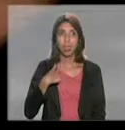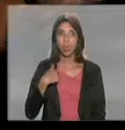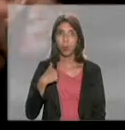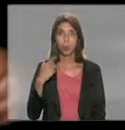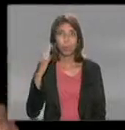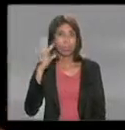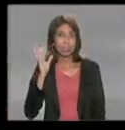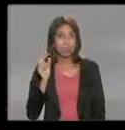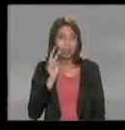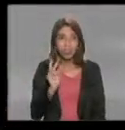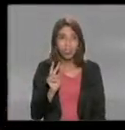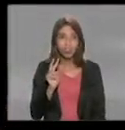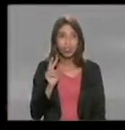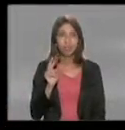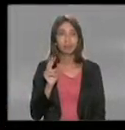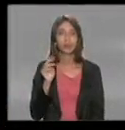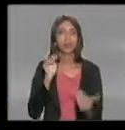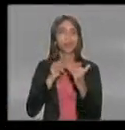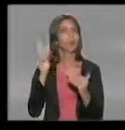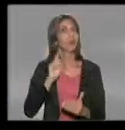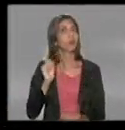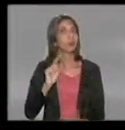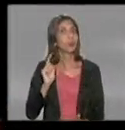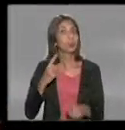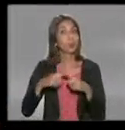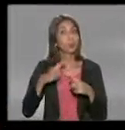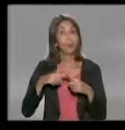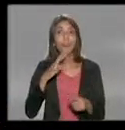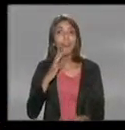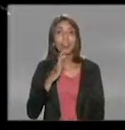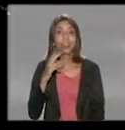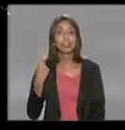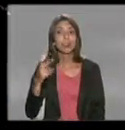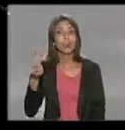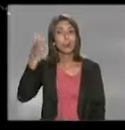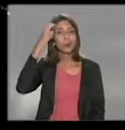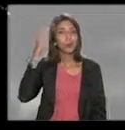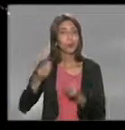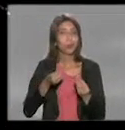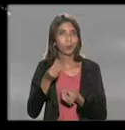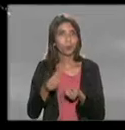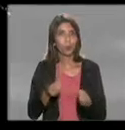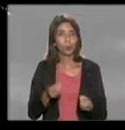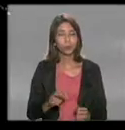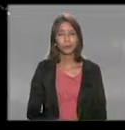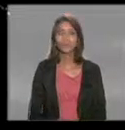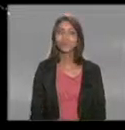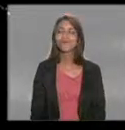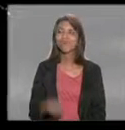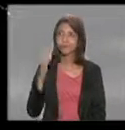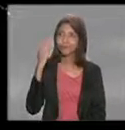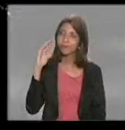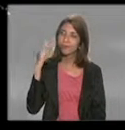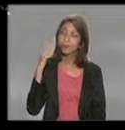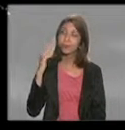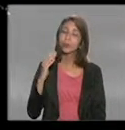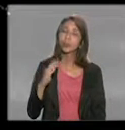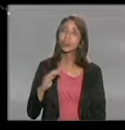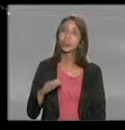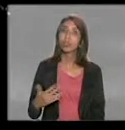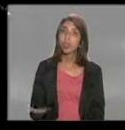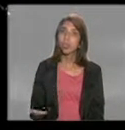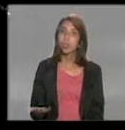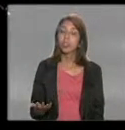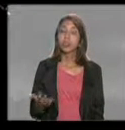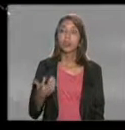atitude que ele faça que não é considerado correto dentro de um olhar de quem não tem o entendimento da questão